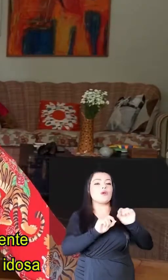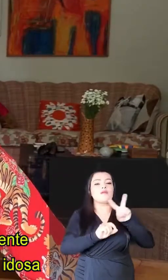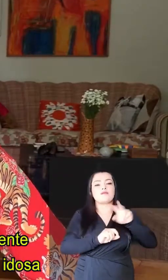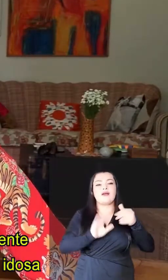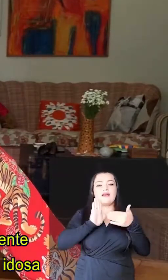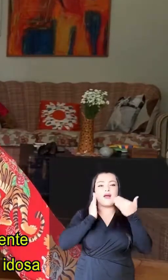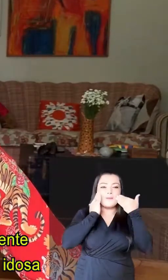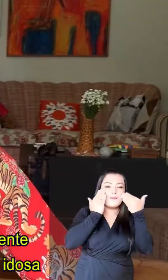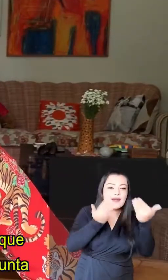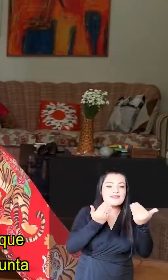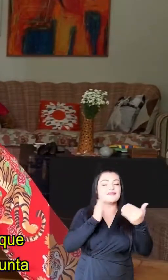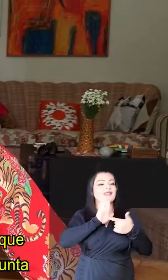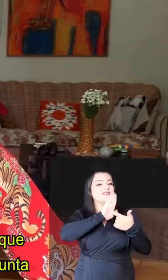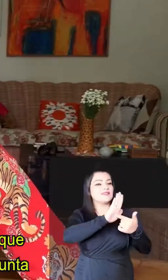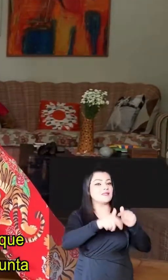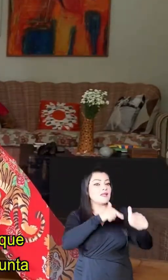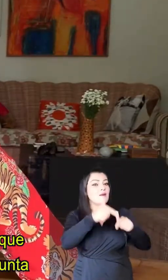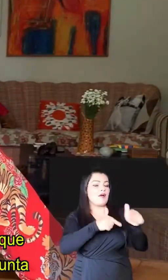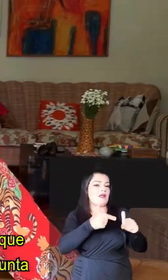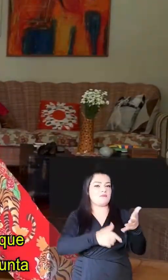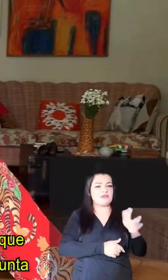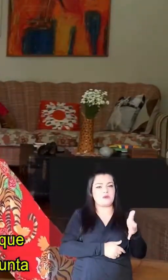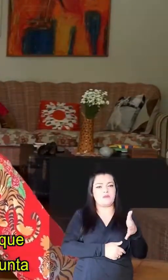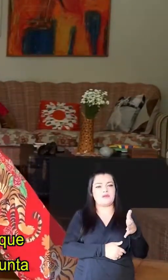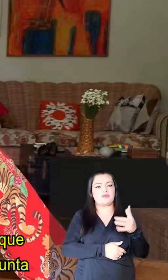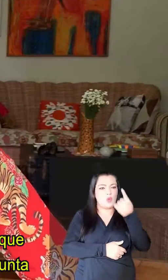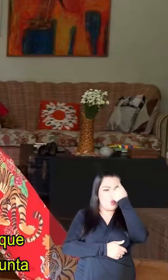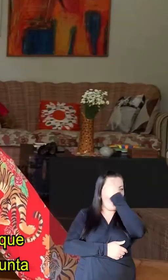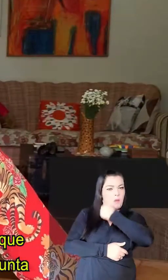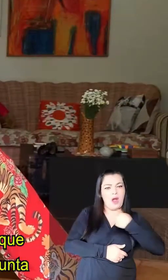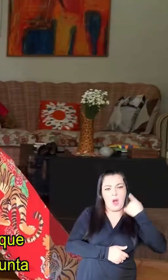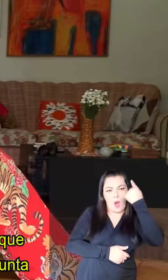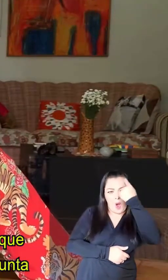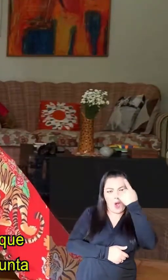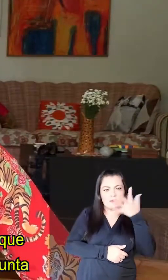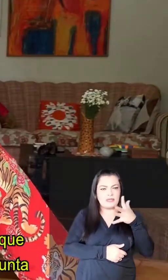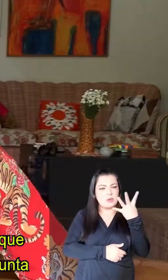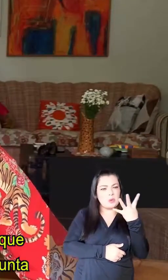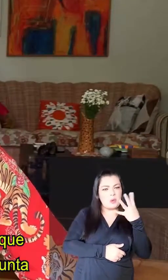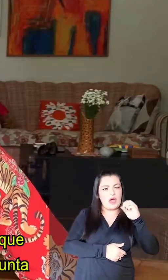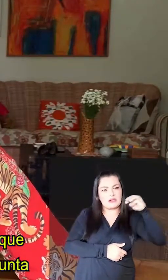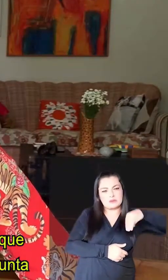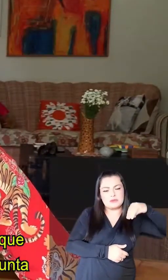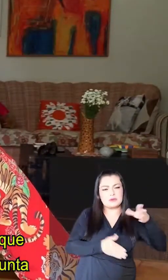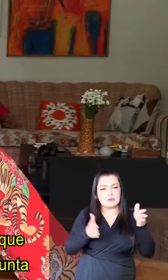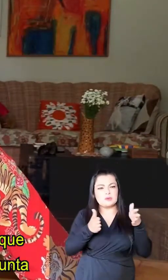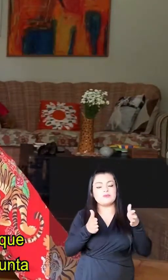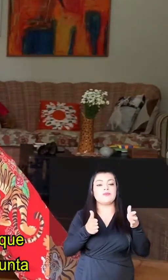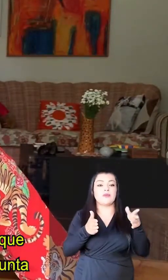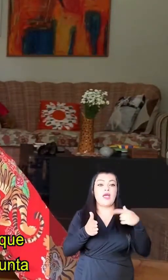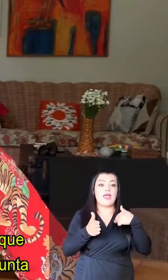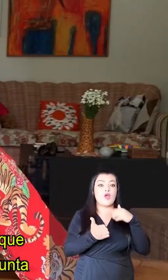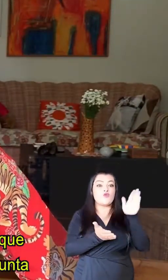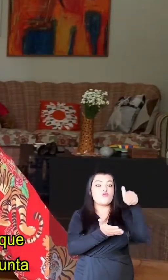trabalhar com essa pessoa idosa durante 40 ou 1 hora. E o mais bacana é que sempre